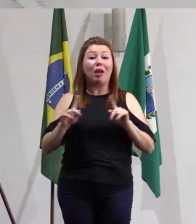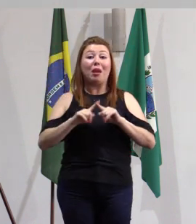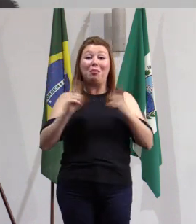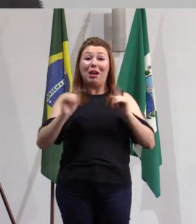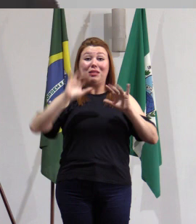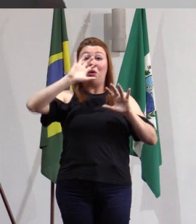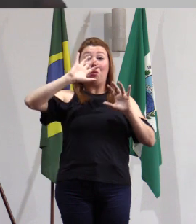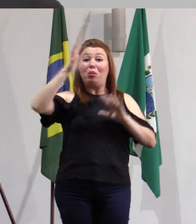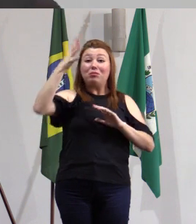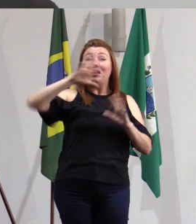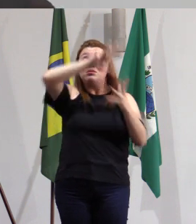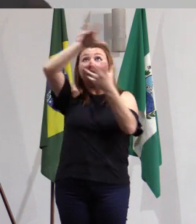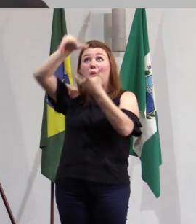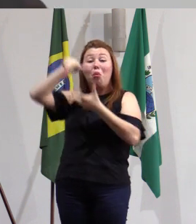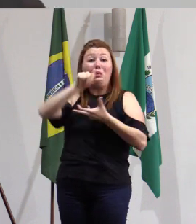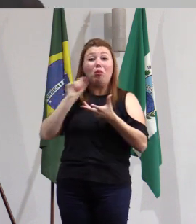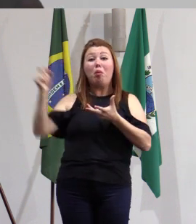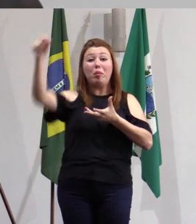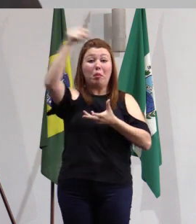parte do mundo.